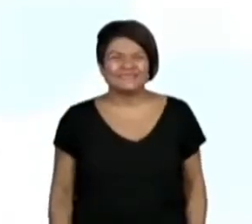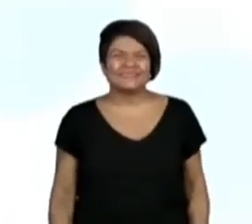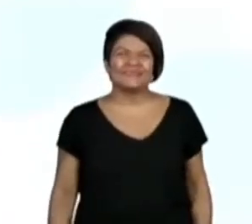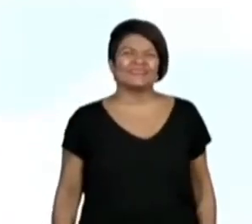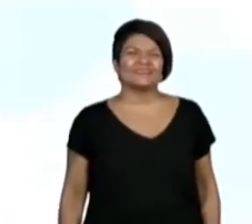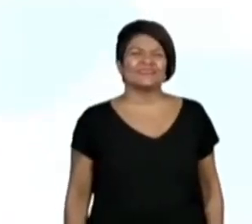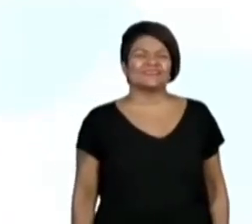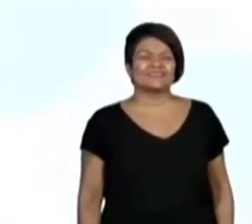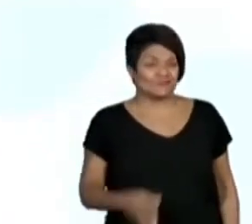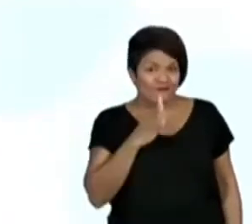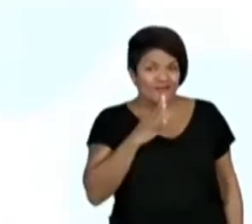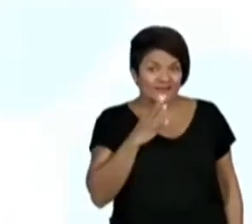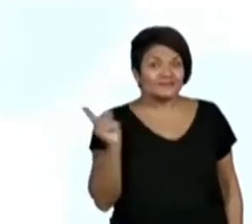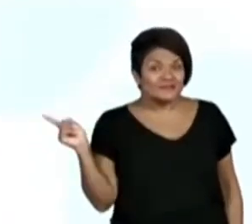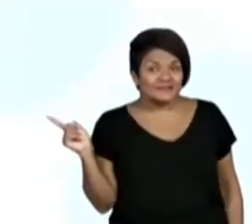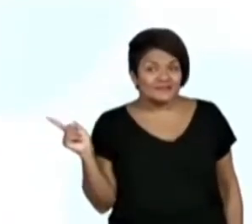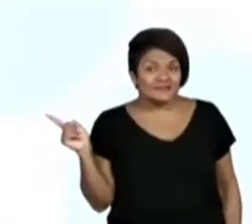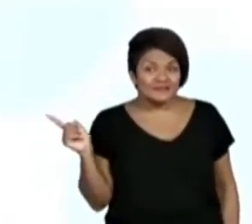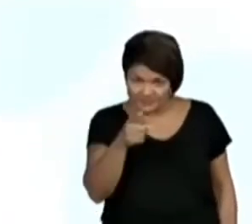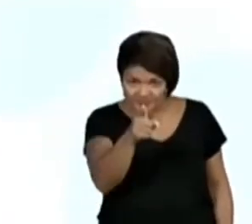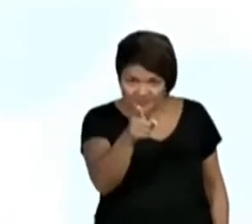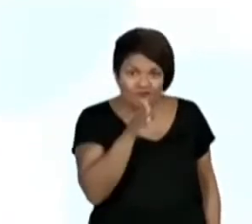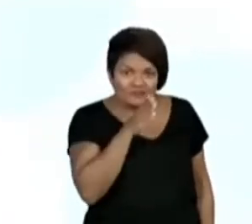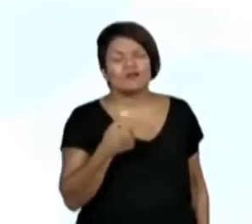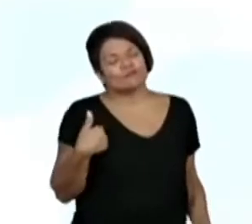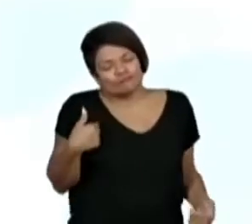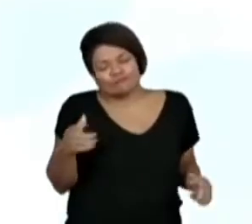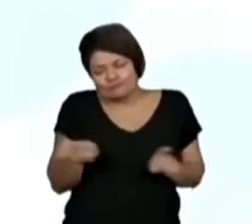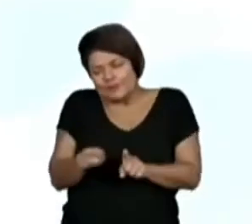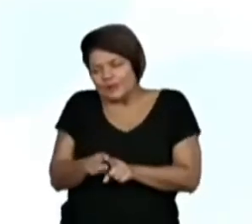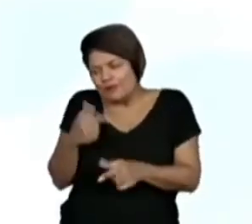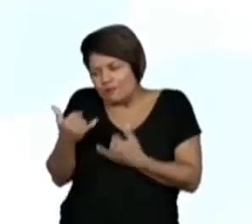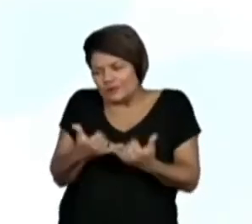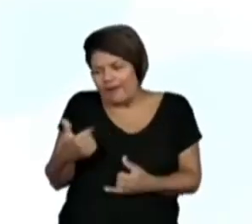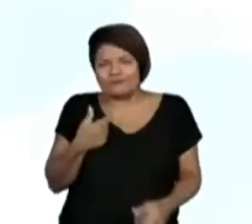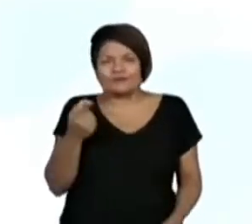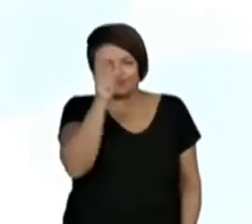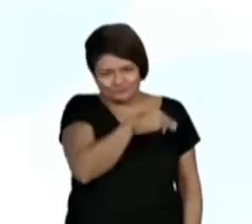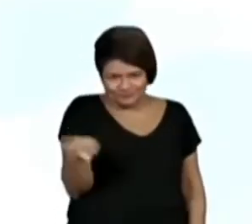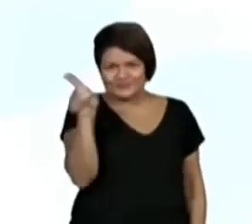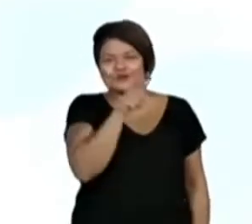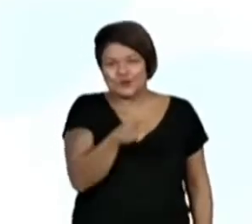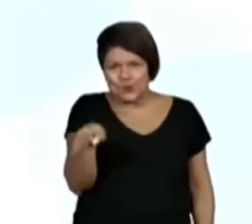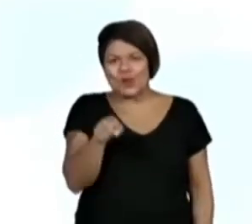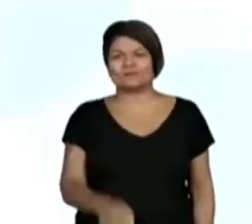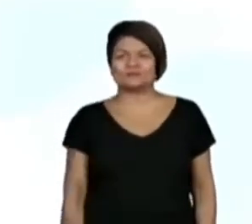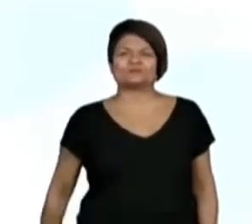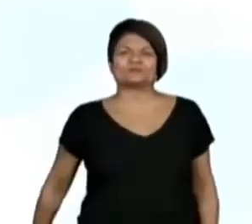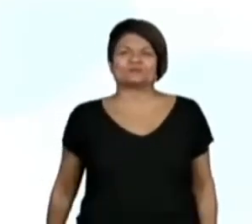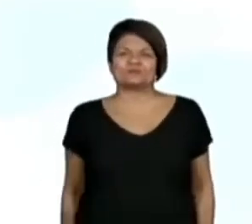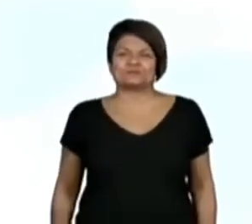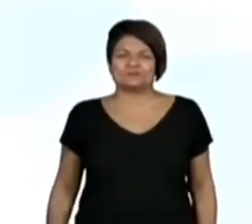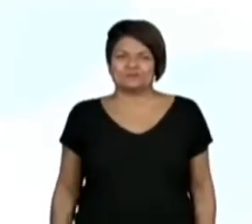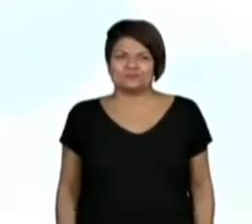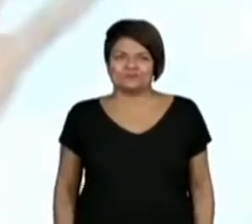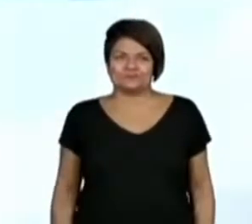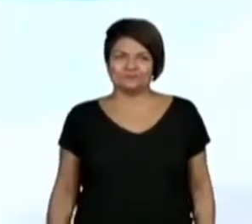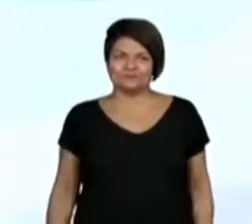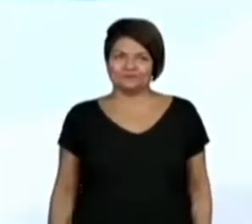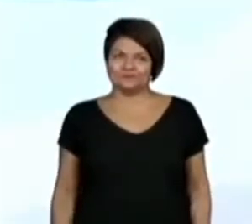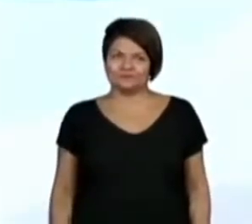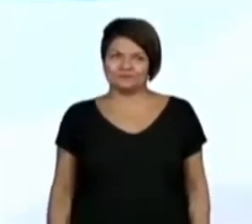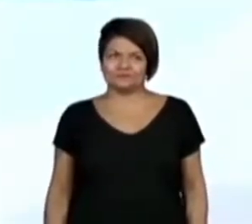também. Macaco foi à feira. Você conhece? Essa eu também, conheço. eu brincava. Essa é legal. Então eu também posso circular.